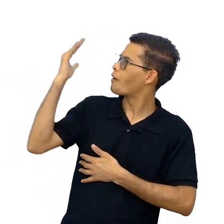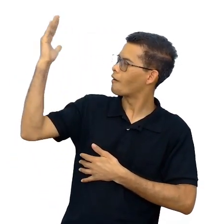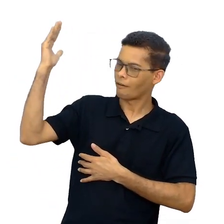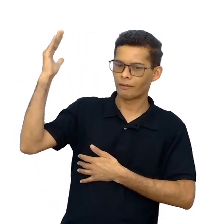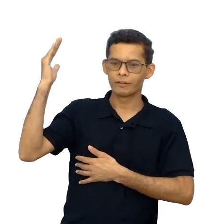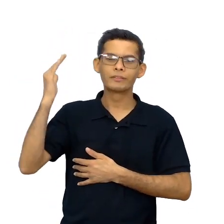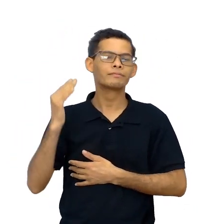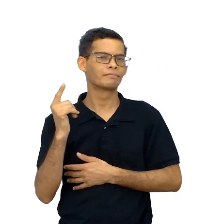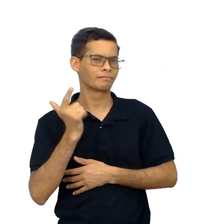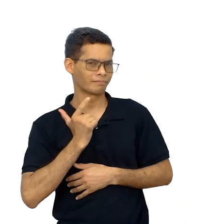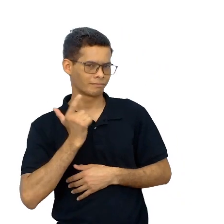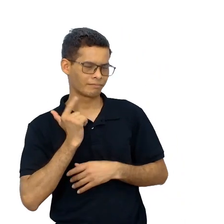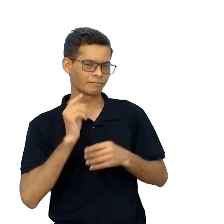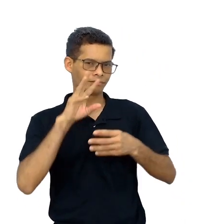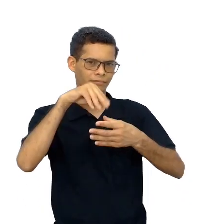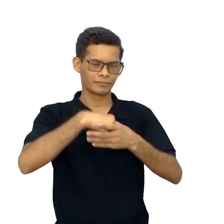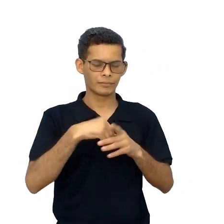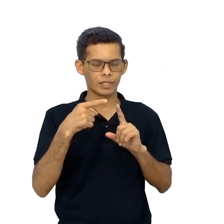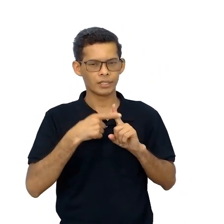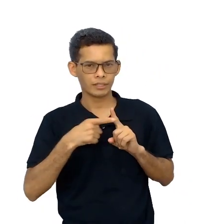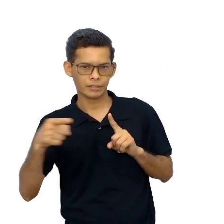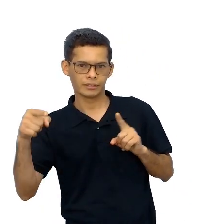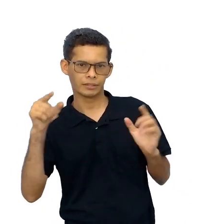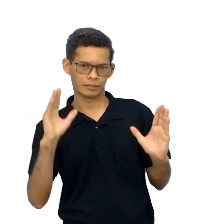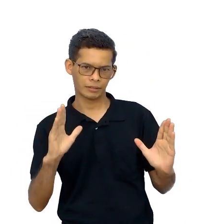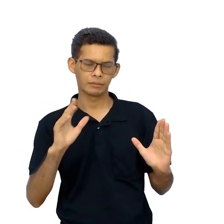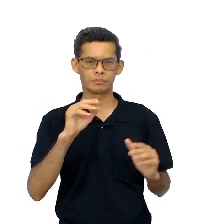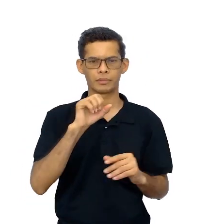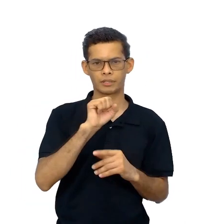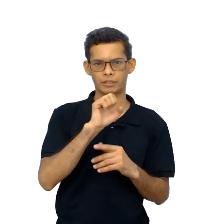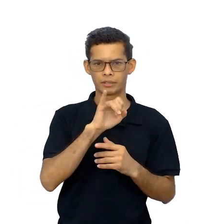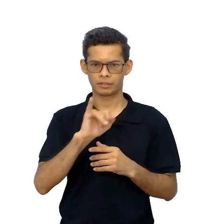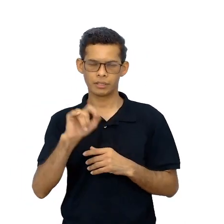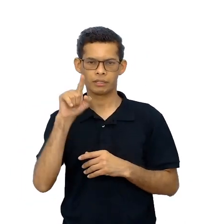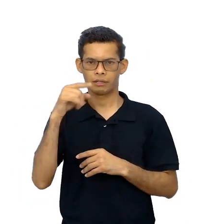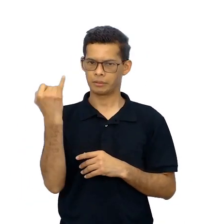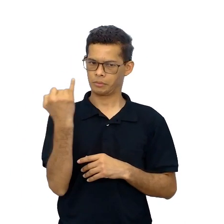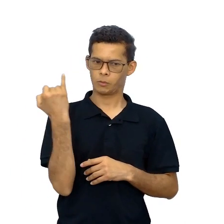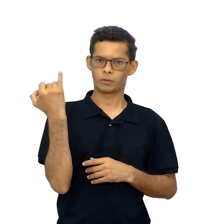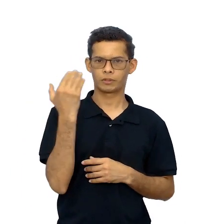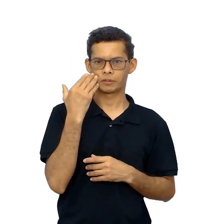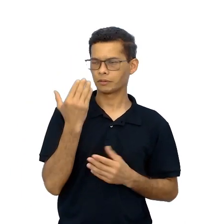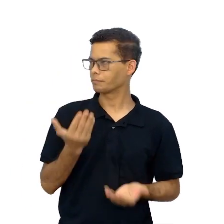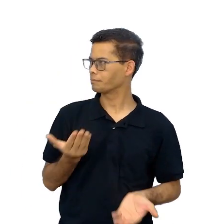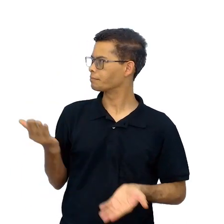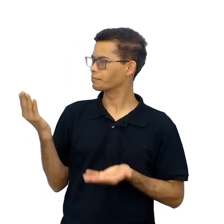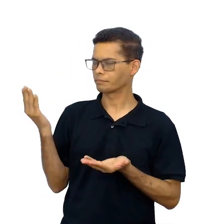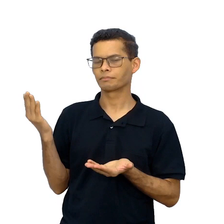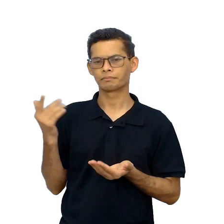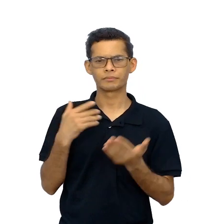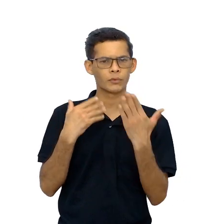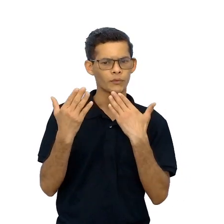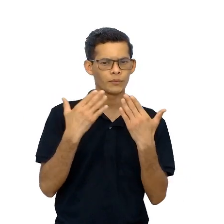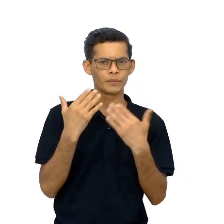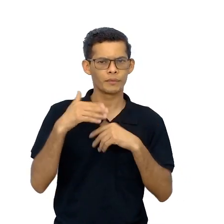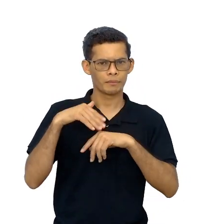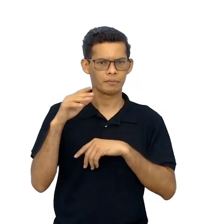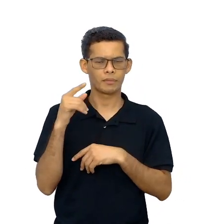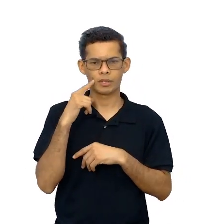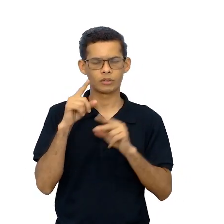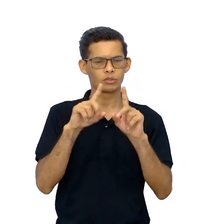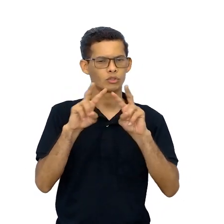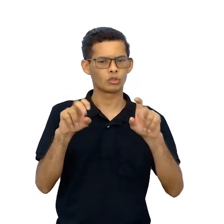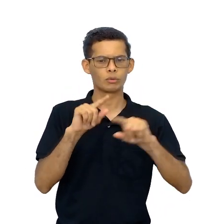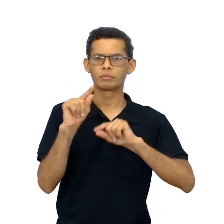semana, que é de suma importância, né? Eu vou passar aqui o nosso próximo slide, só para que a gente possa conversar um